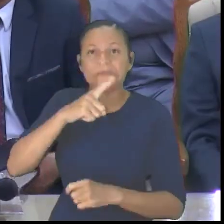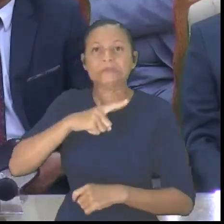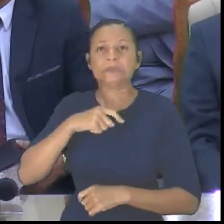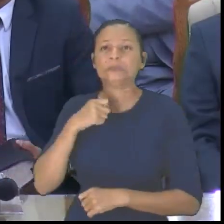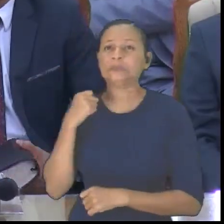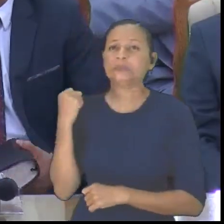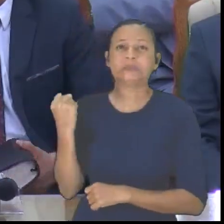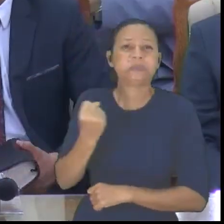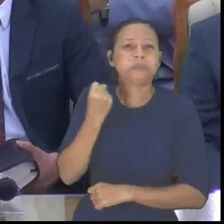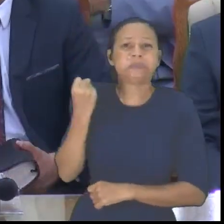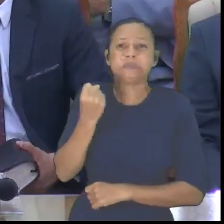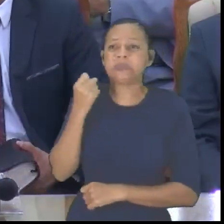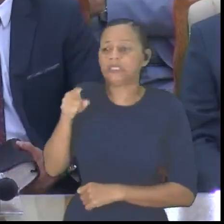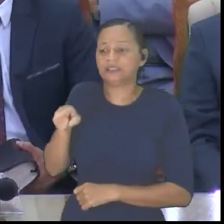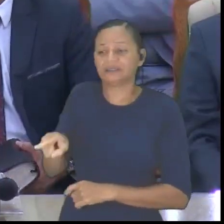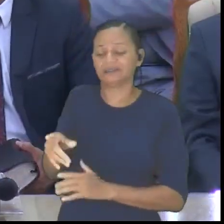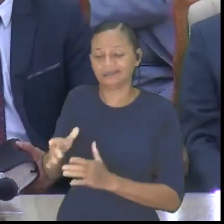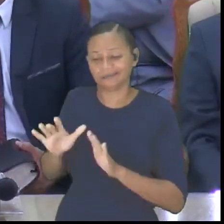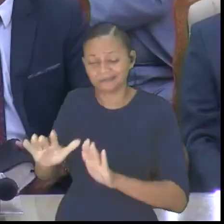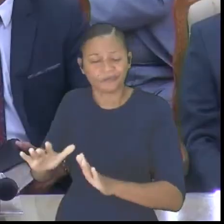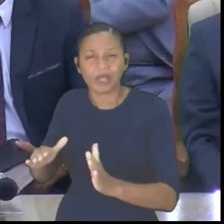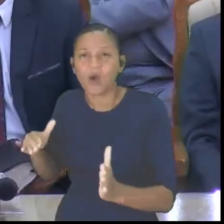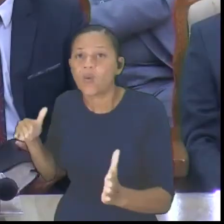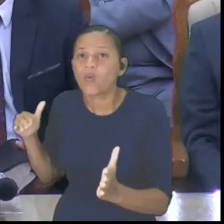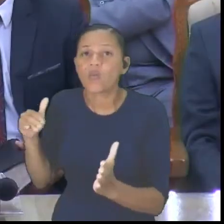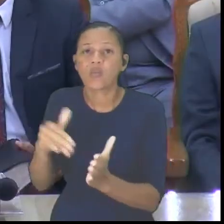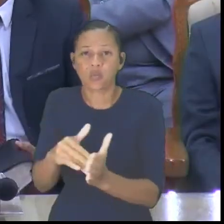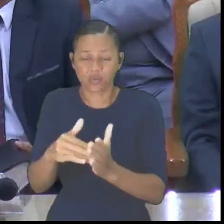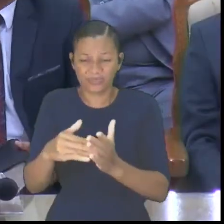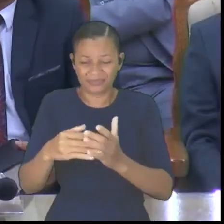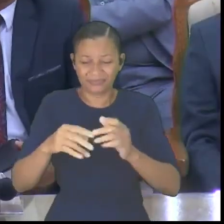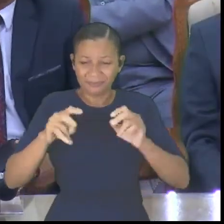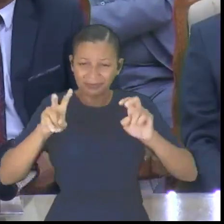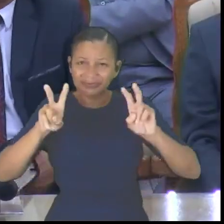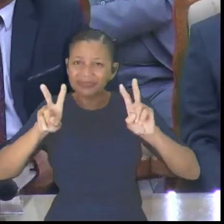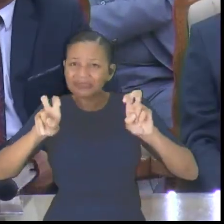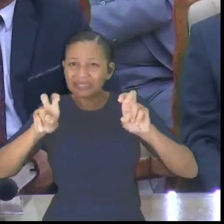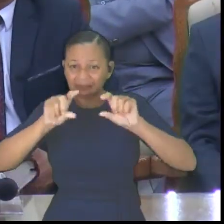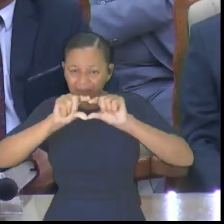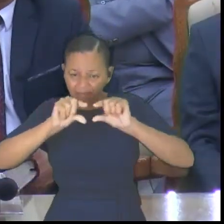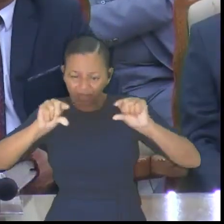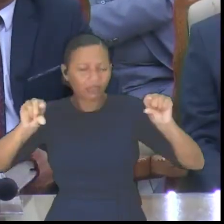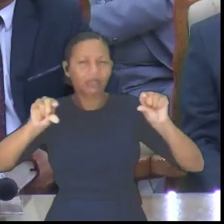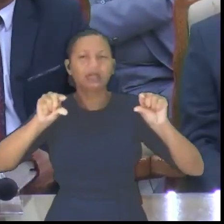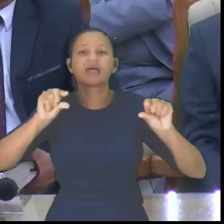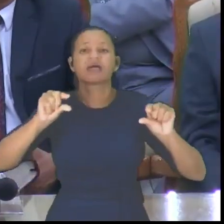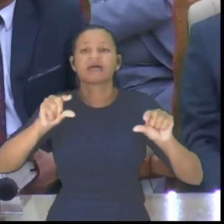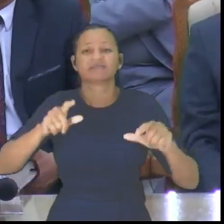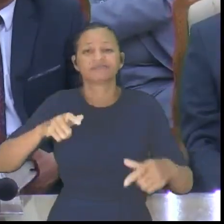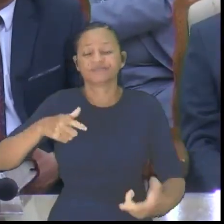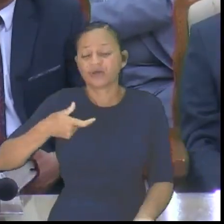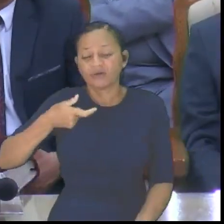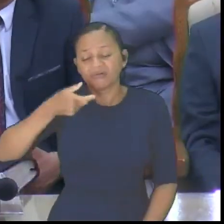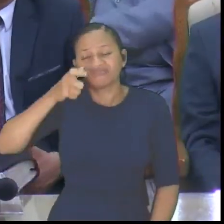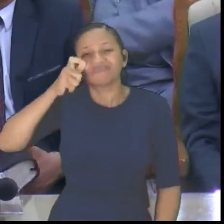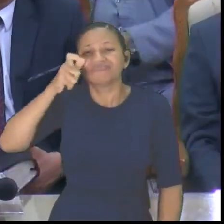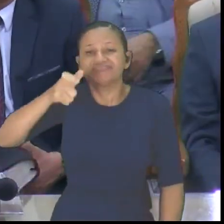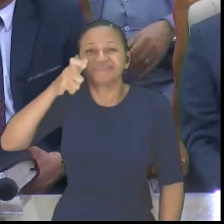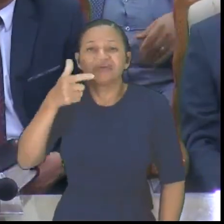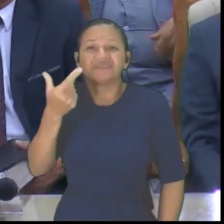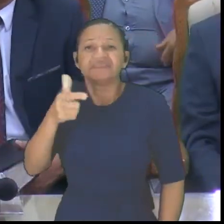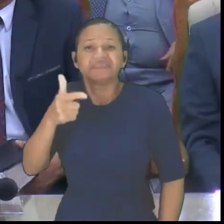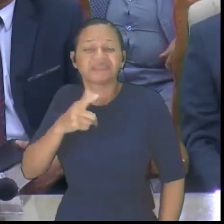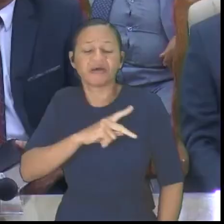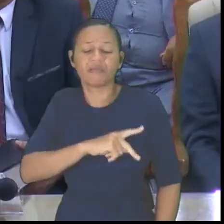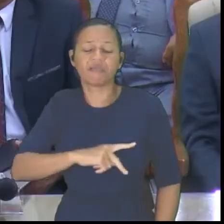você observar, a última epígrafe desse texto diz o desinteresse de Paulo. Mas